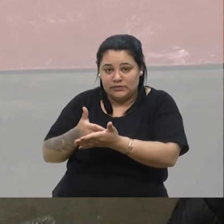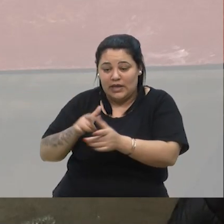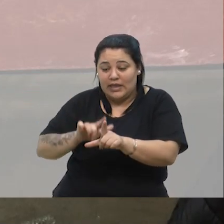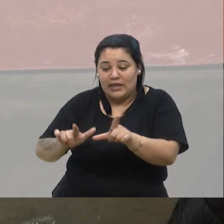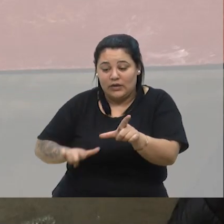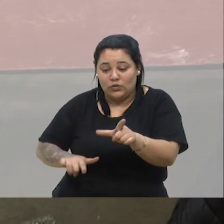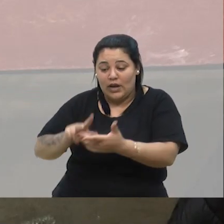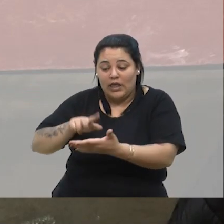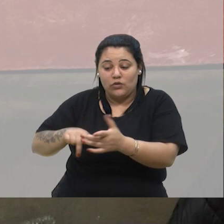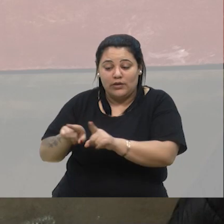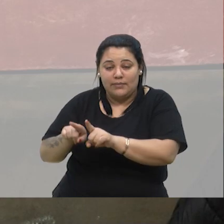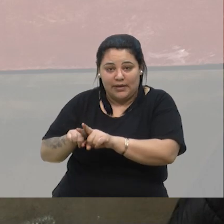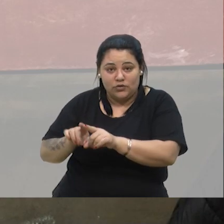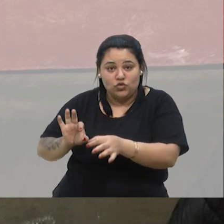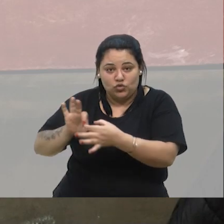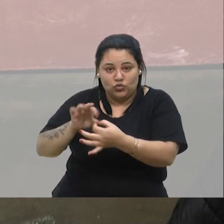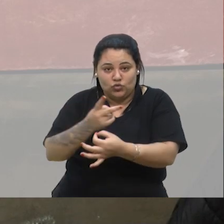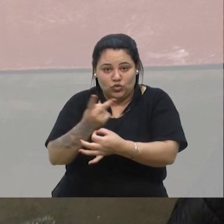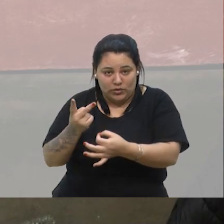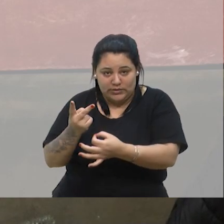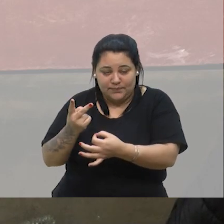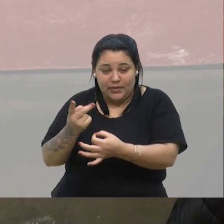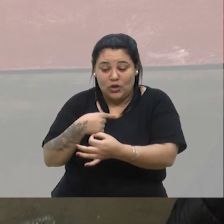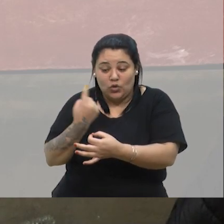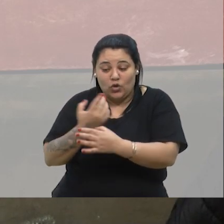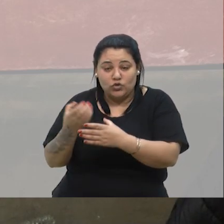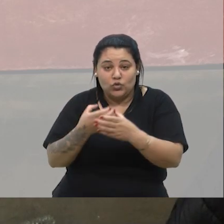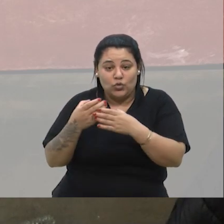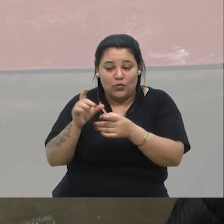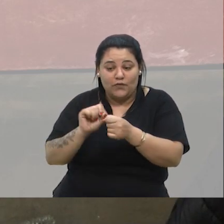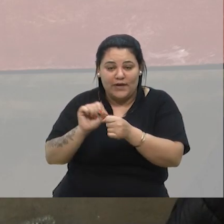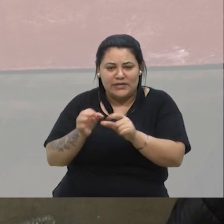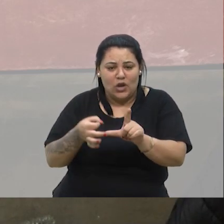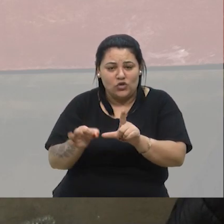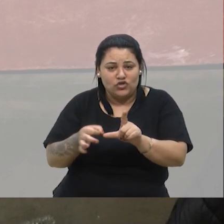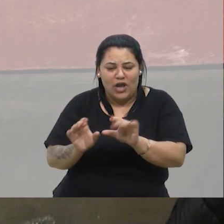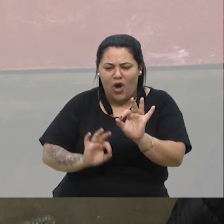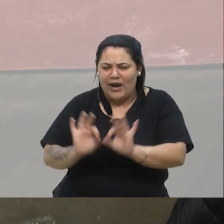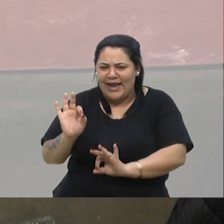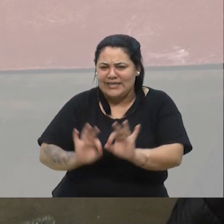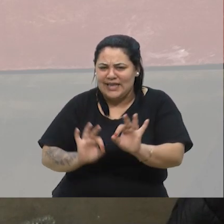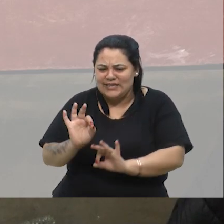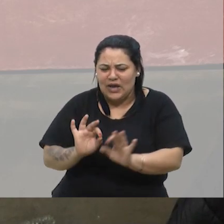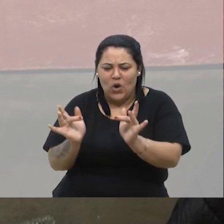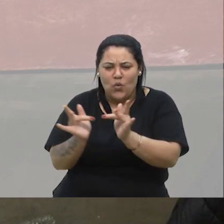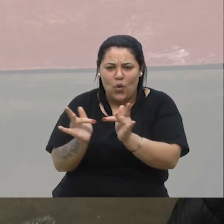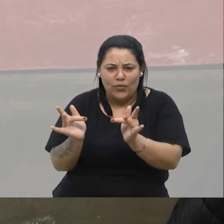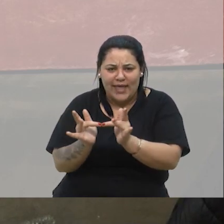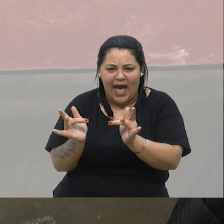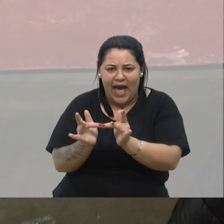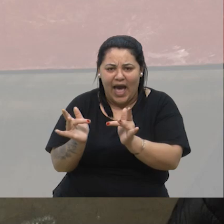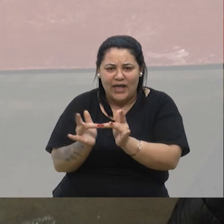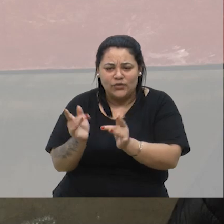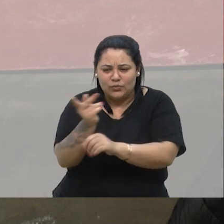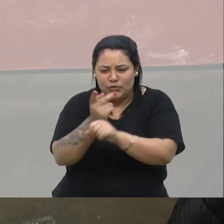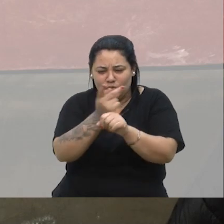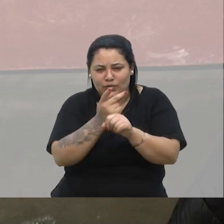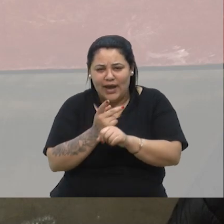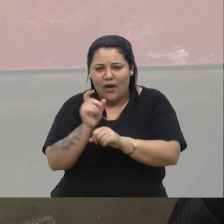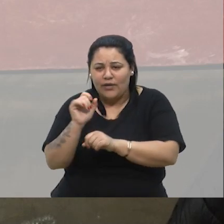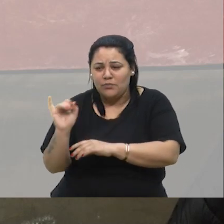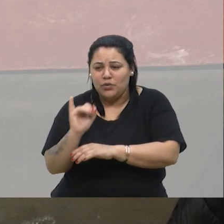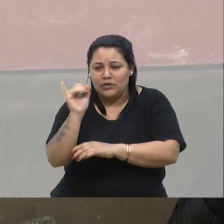ao Departamento do Livro, Literatura e Leitura, e nossa equipe, então, ela faz toda essa parte de logística,